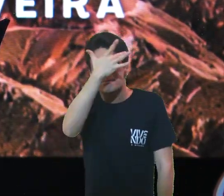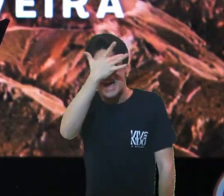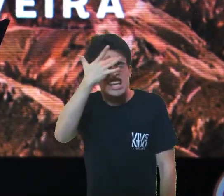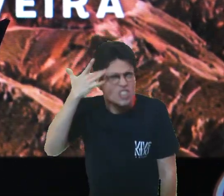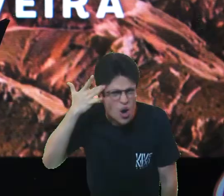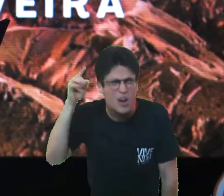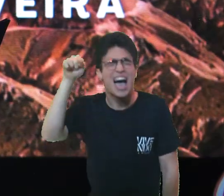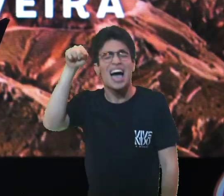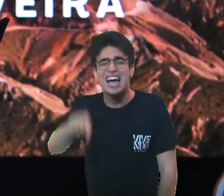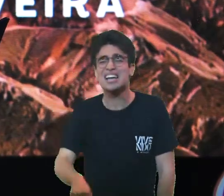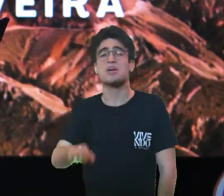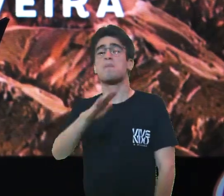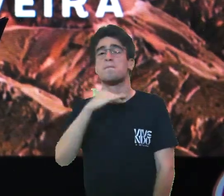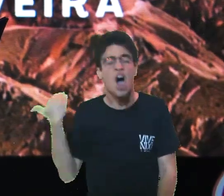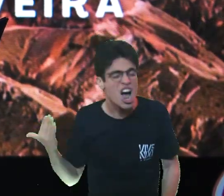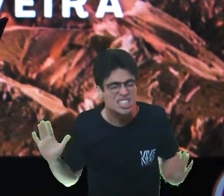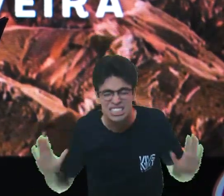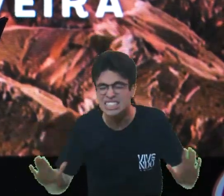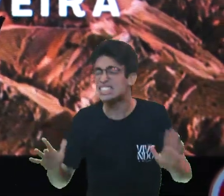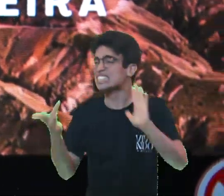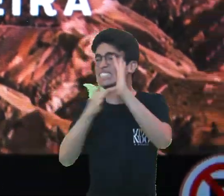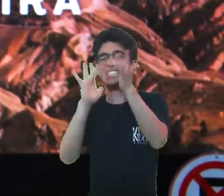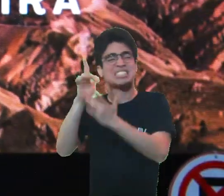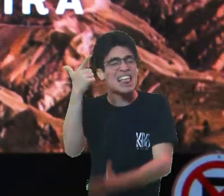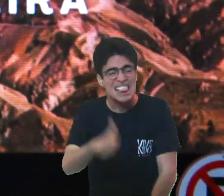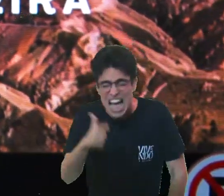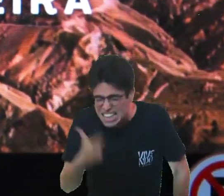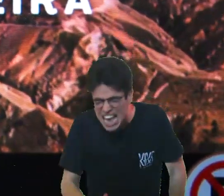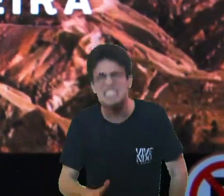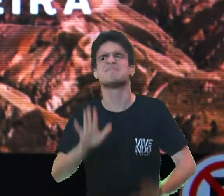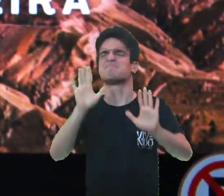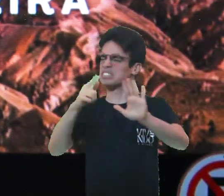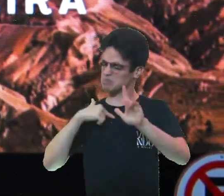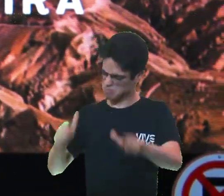só nas trevas, sem a luz de Deus, eu